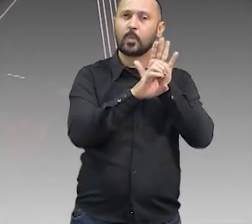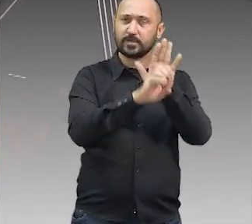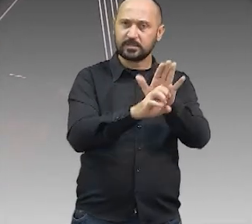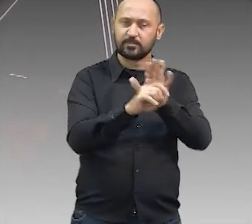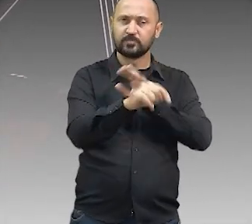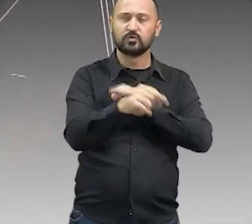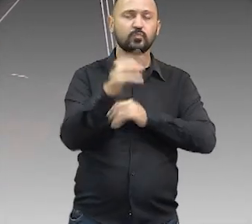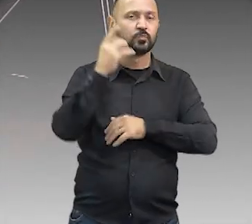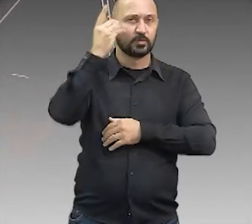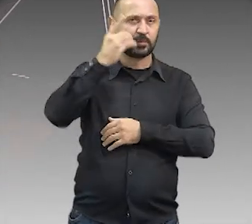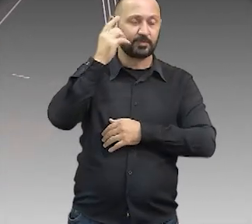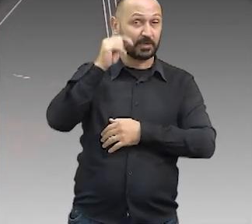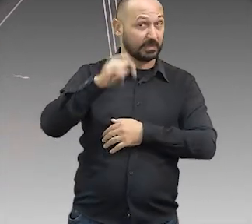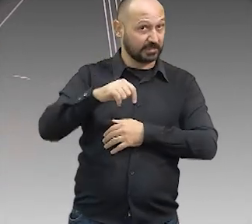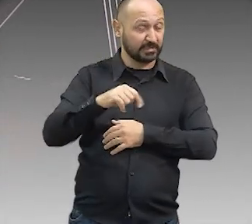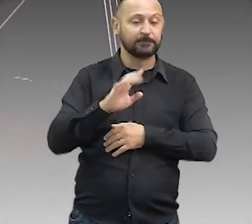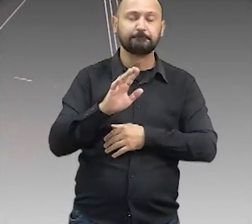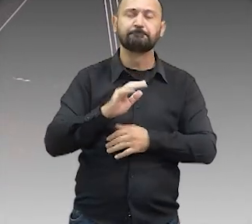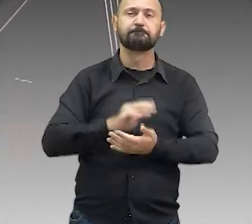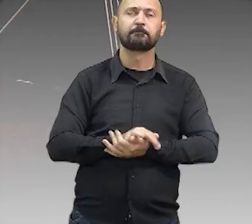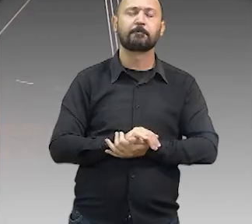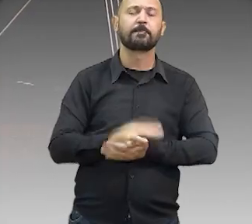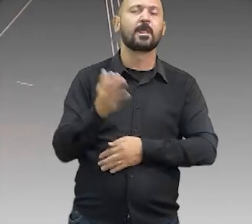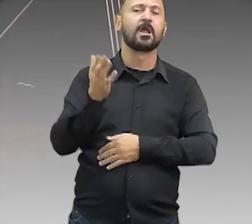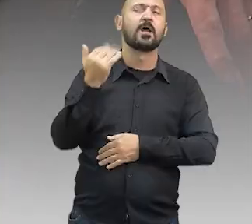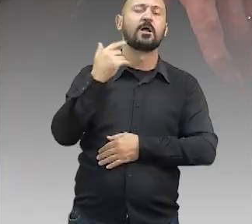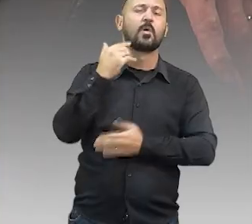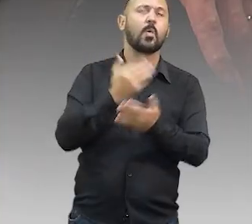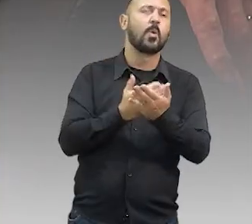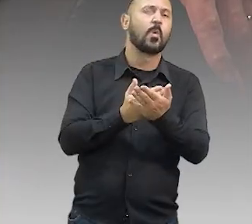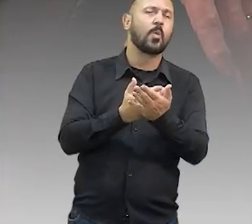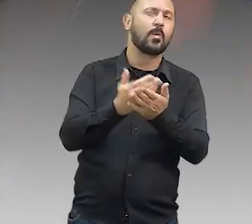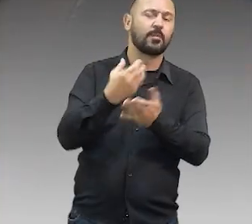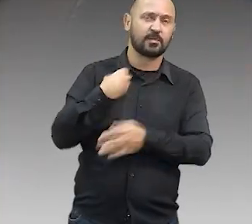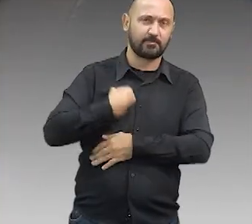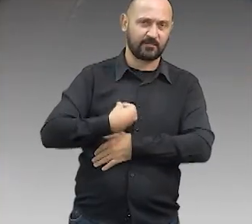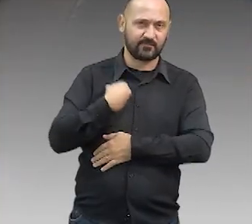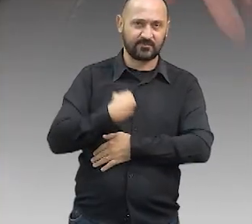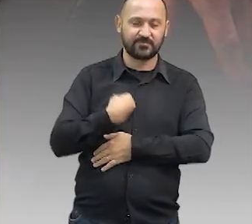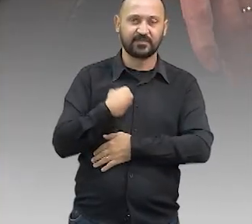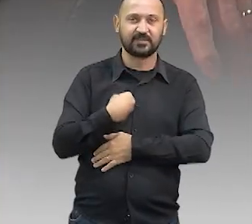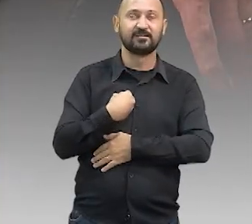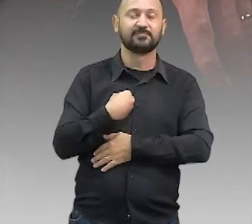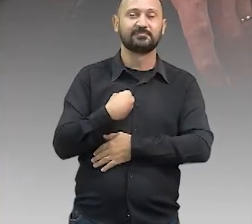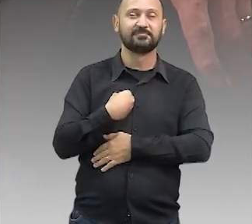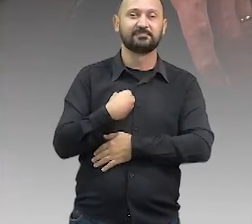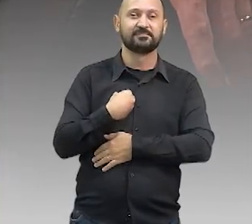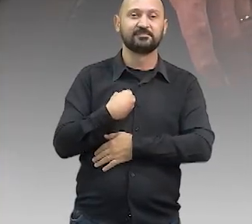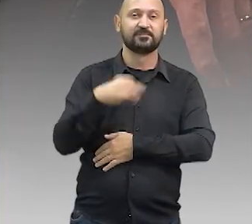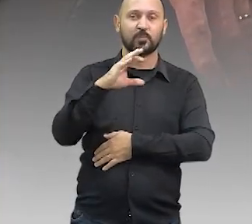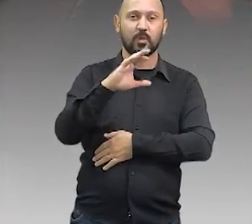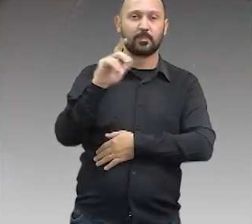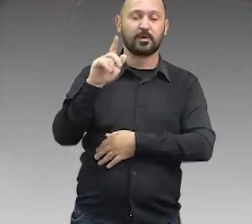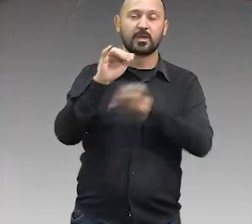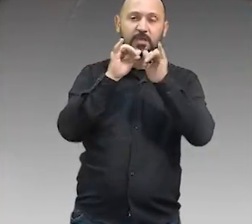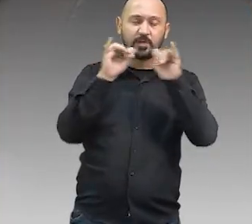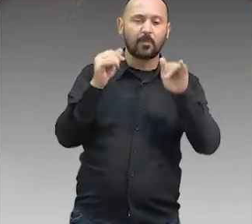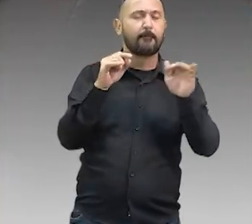vida no Campo Grande News, eu perguntei para ele, deputado Lones Machado, deputado, por que o